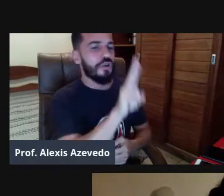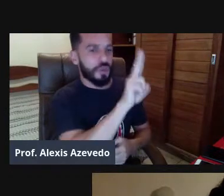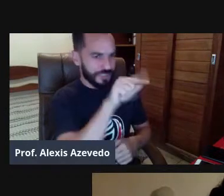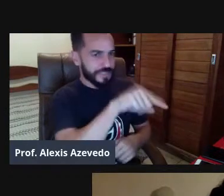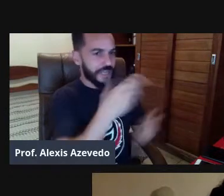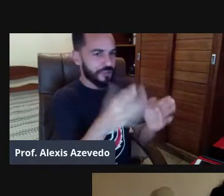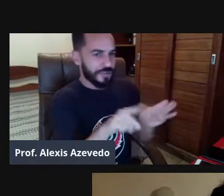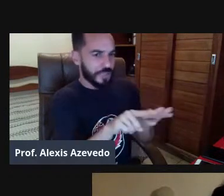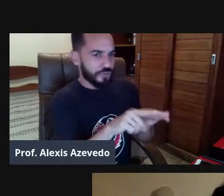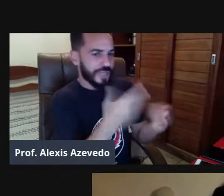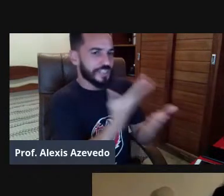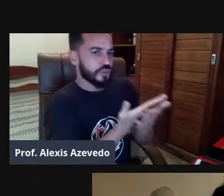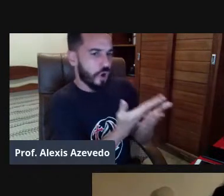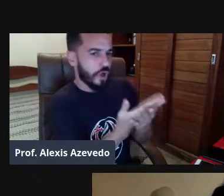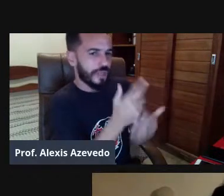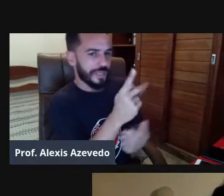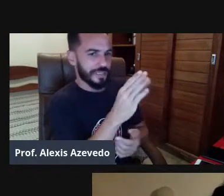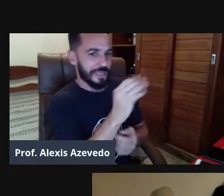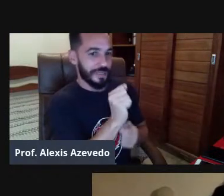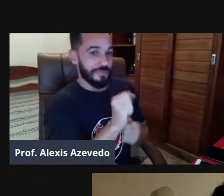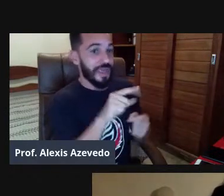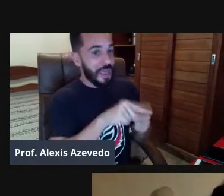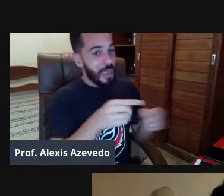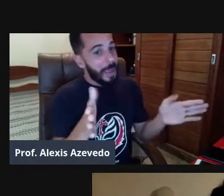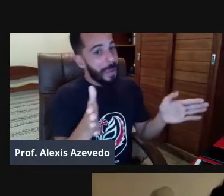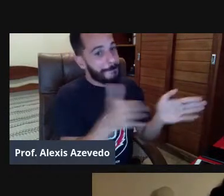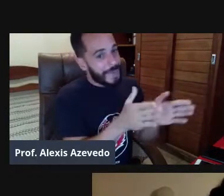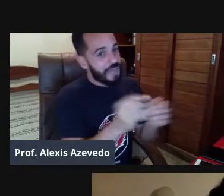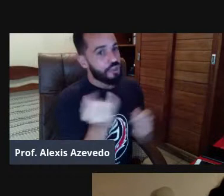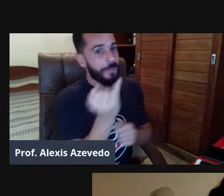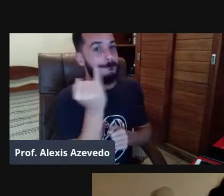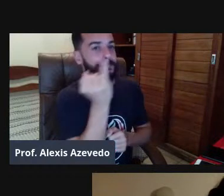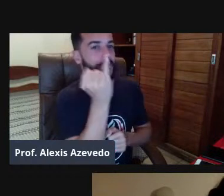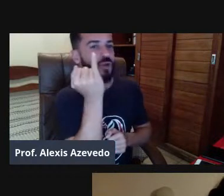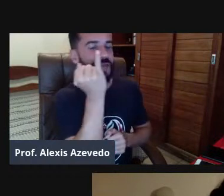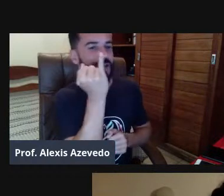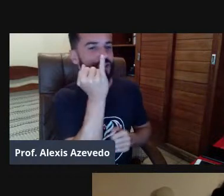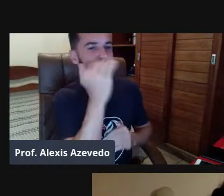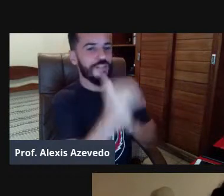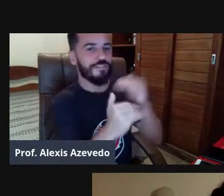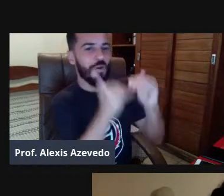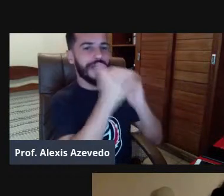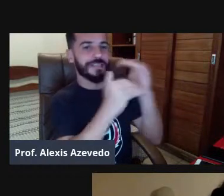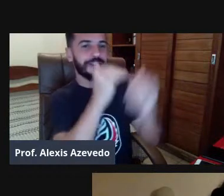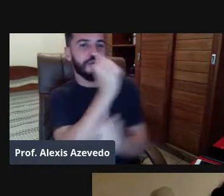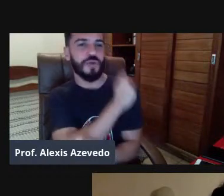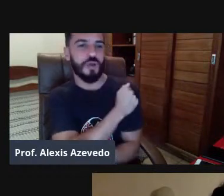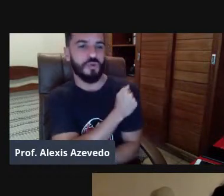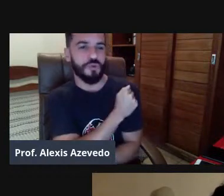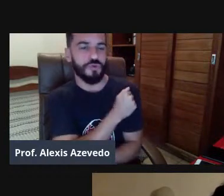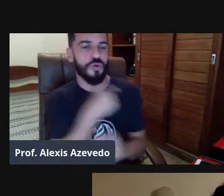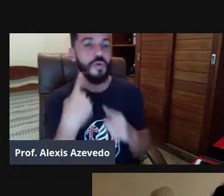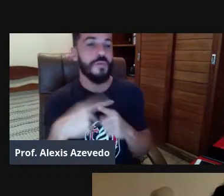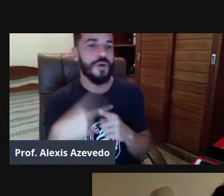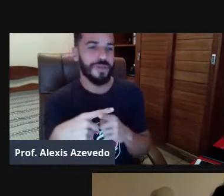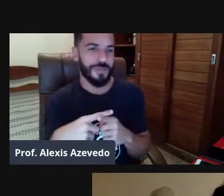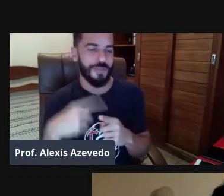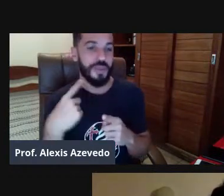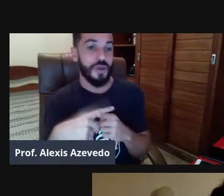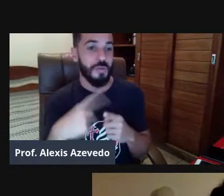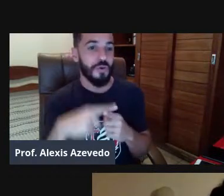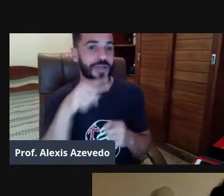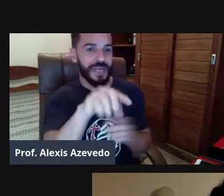é uma parte muito importante da escola e da formação do aluno, porque é na pesquisa que